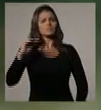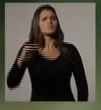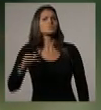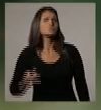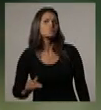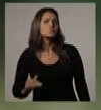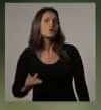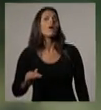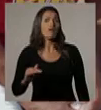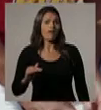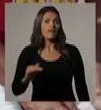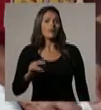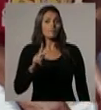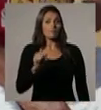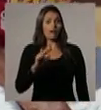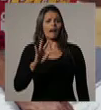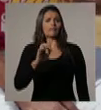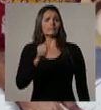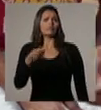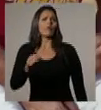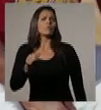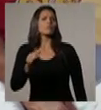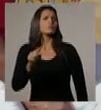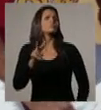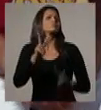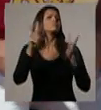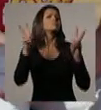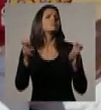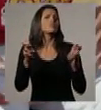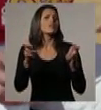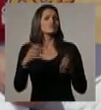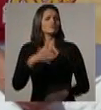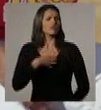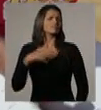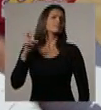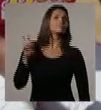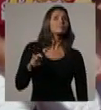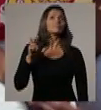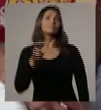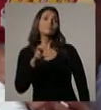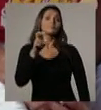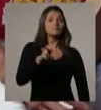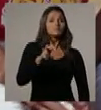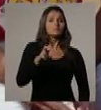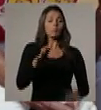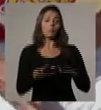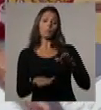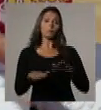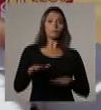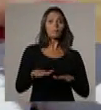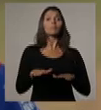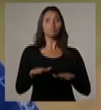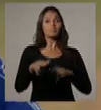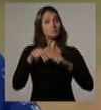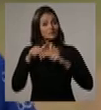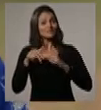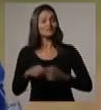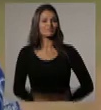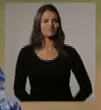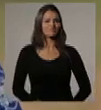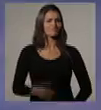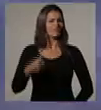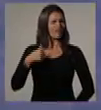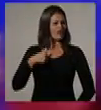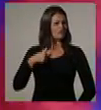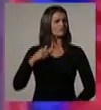menorzinho grupo patão aí patão toca aqui patão aquela maneira maneira dele andar então a gente chamava ele